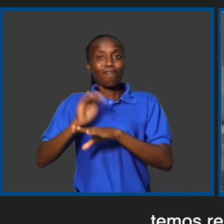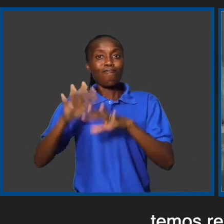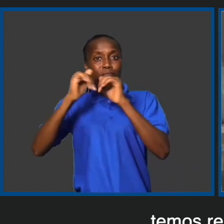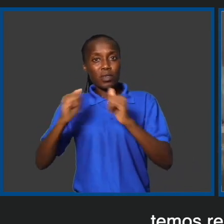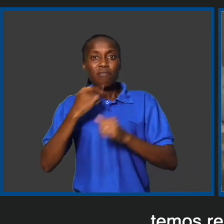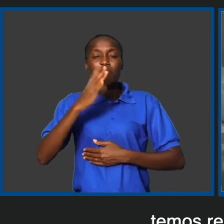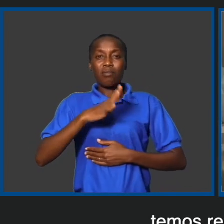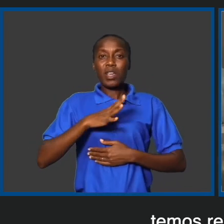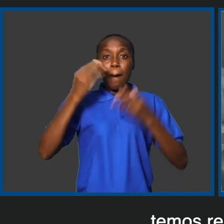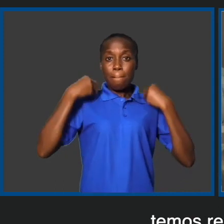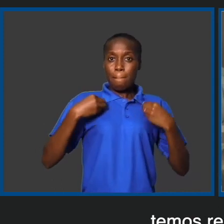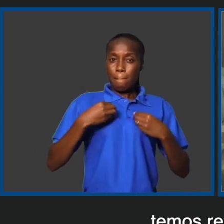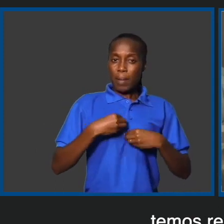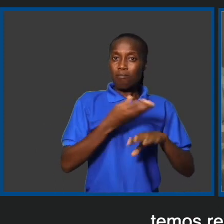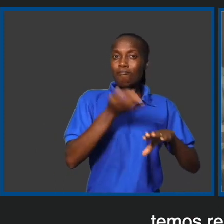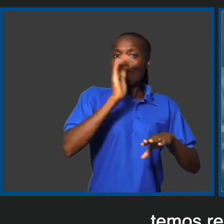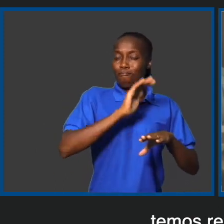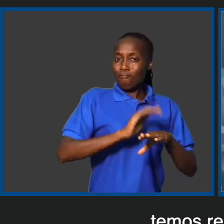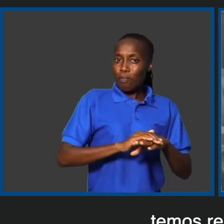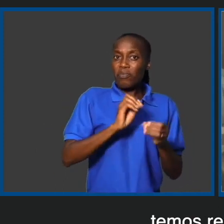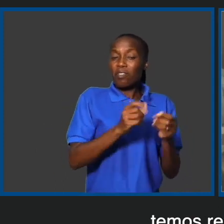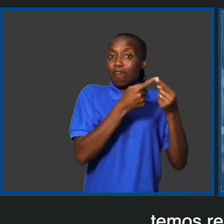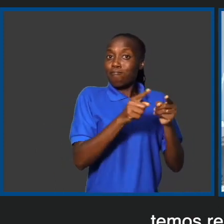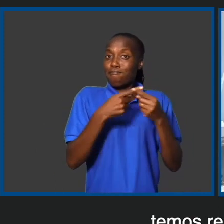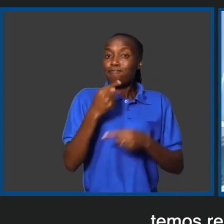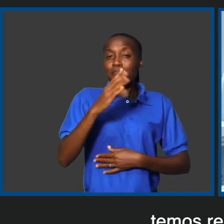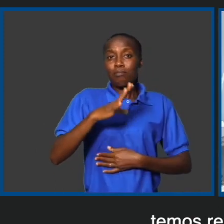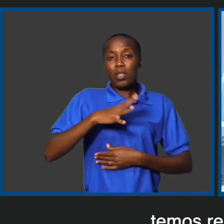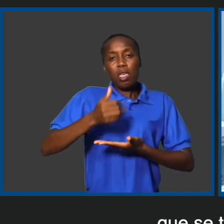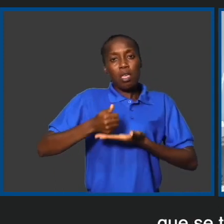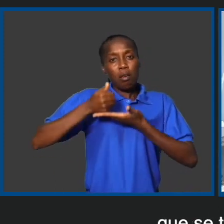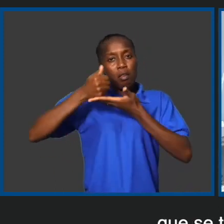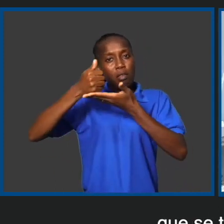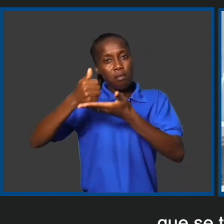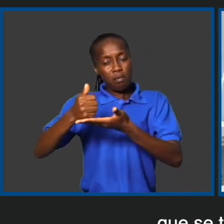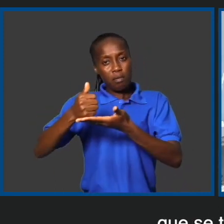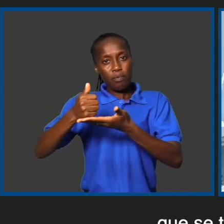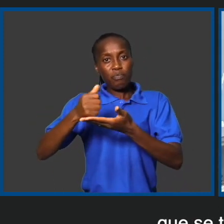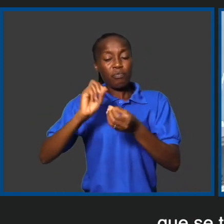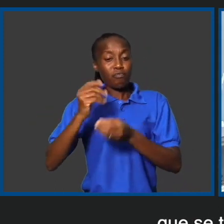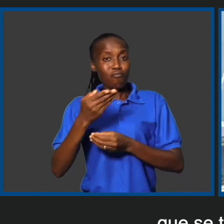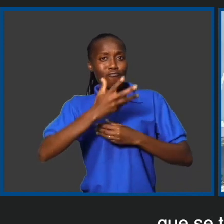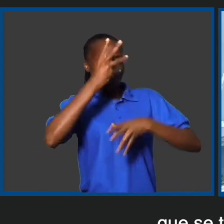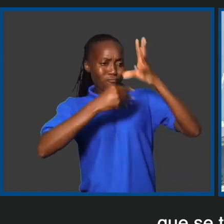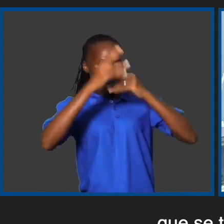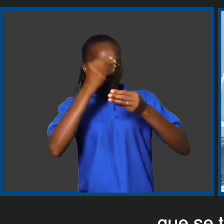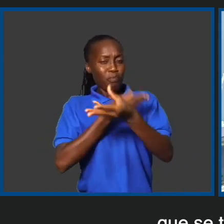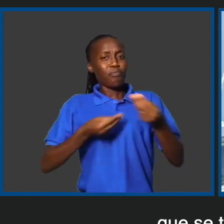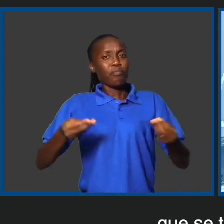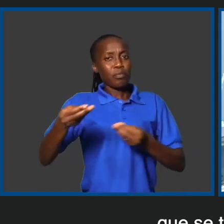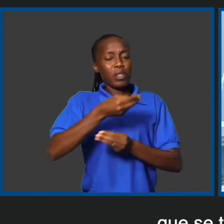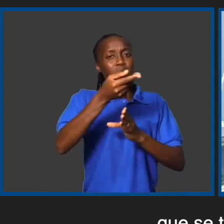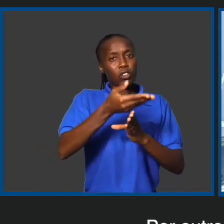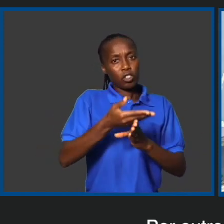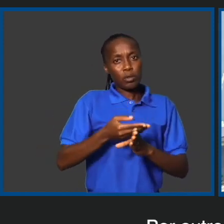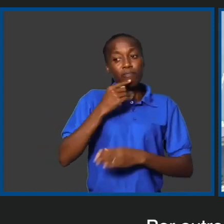também temos residentes que são médicos em especialização em neurocirurgia, particularmente. Então, tem se beneficiado bastante